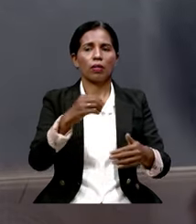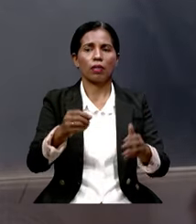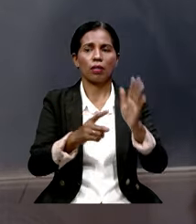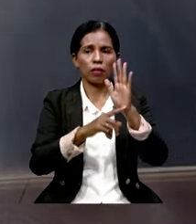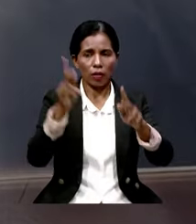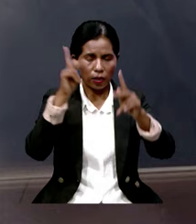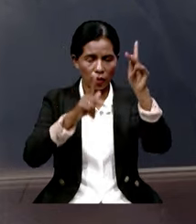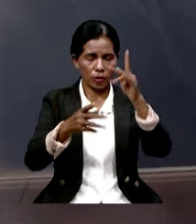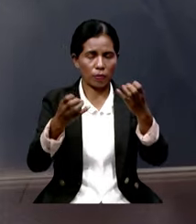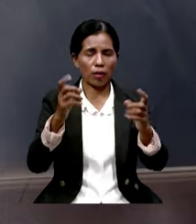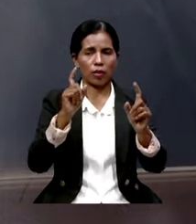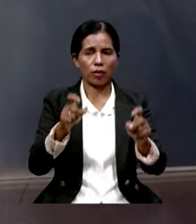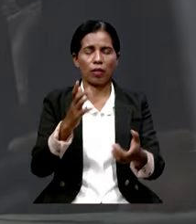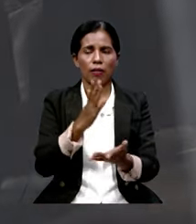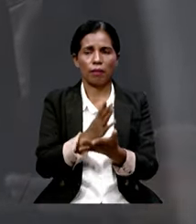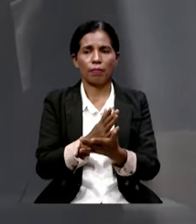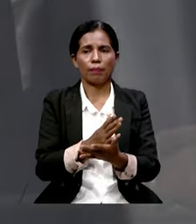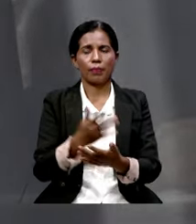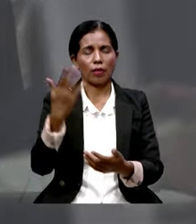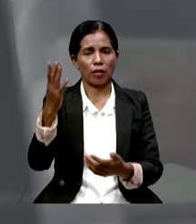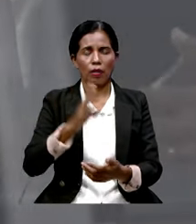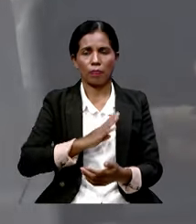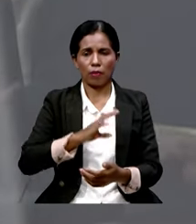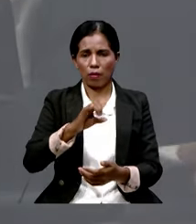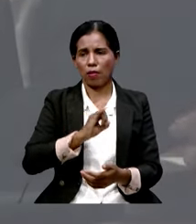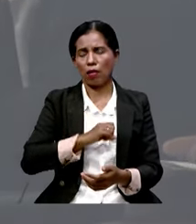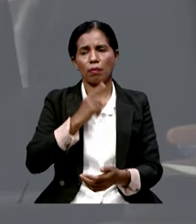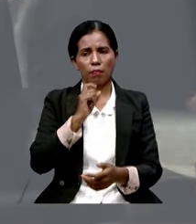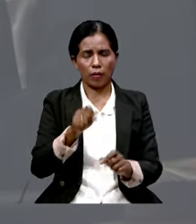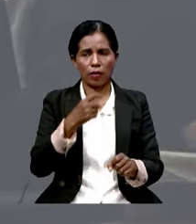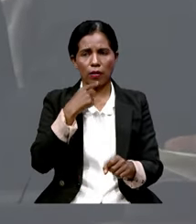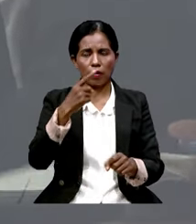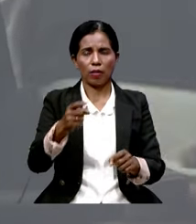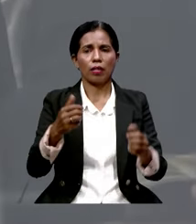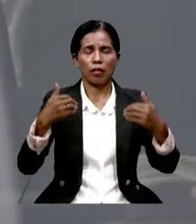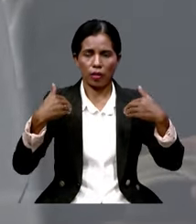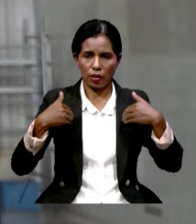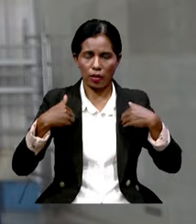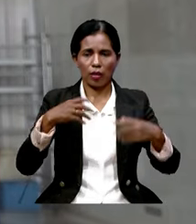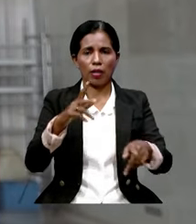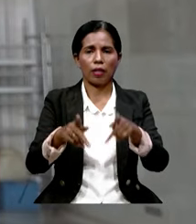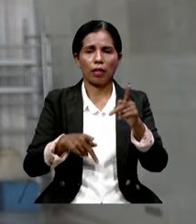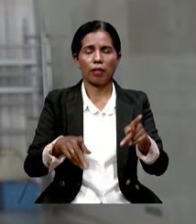caso barak tenki pendente. Ia baukau hau bela dengan katak nia bela ihan la para